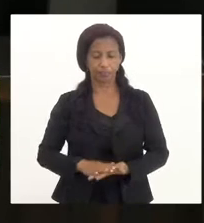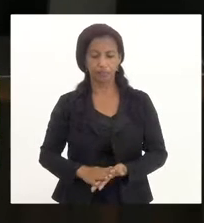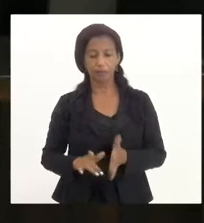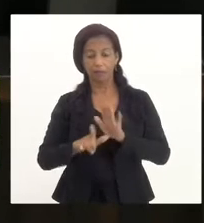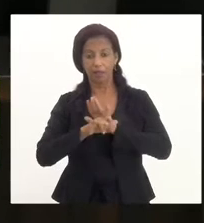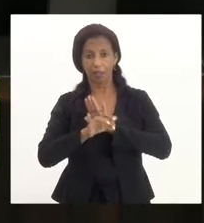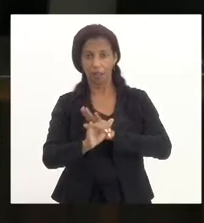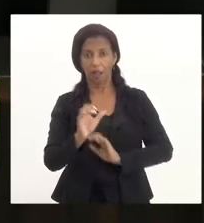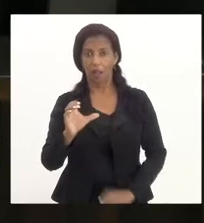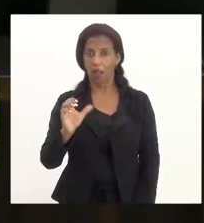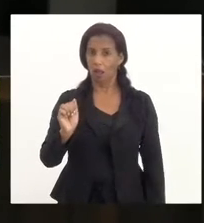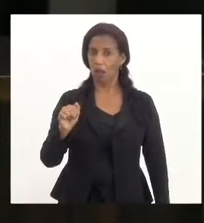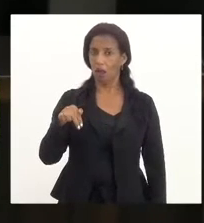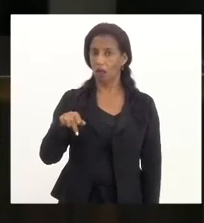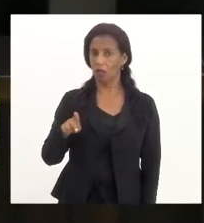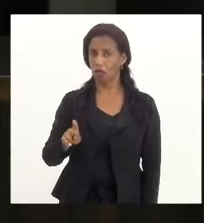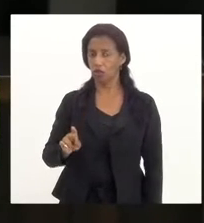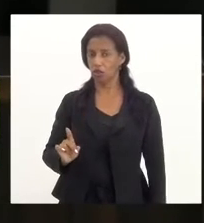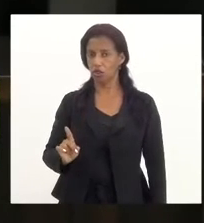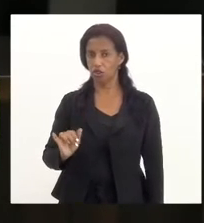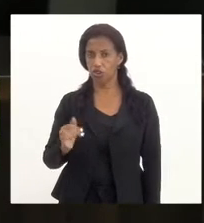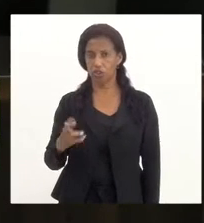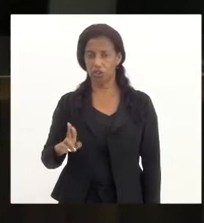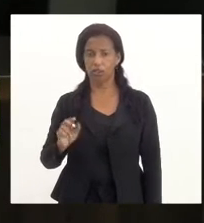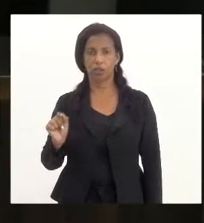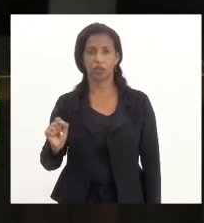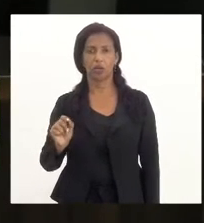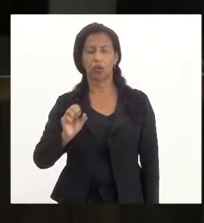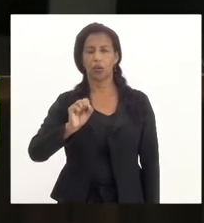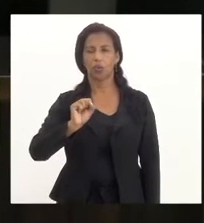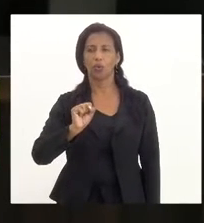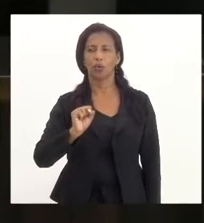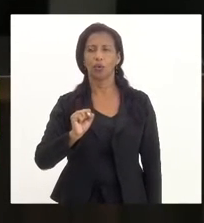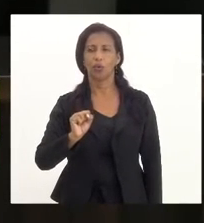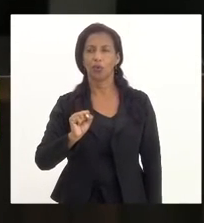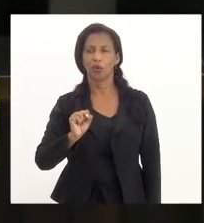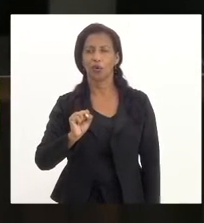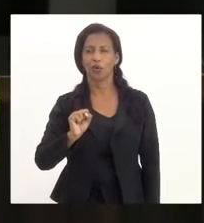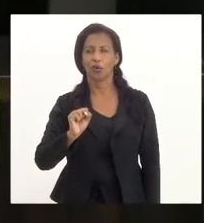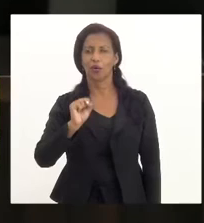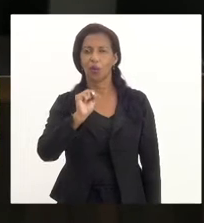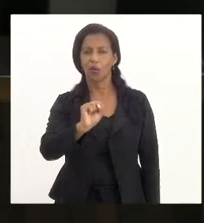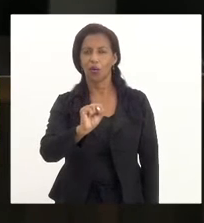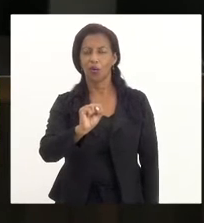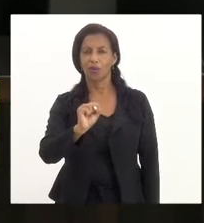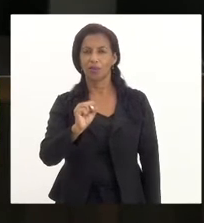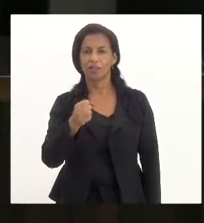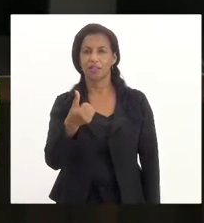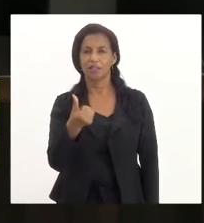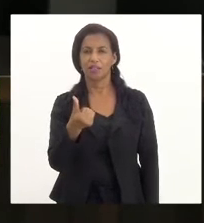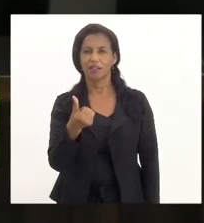pela lei kandir lei o 8086